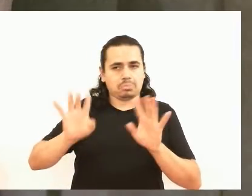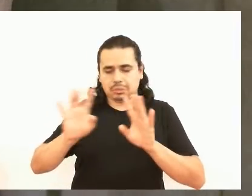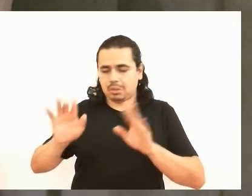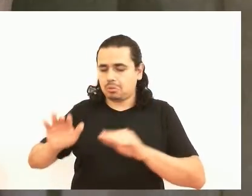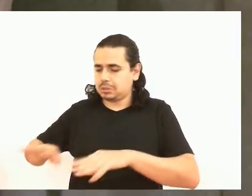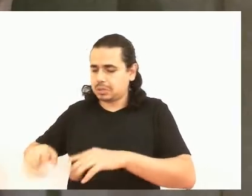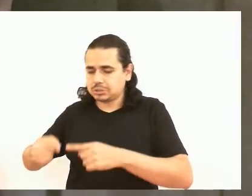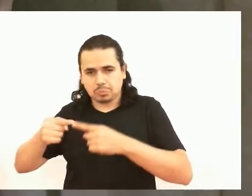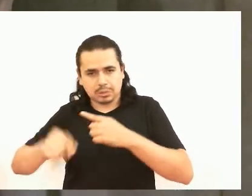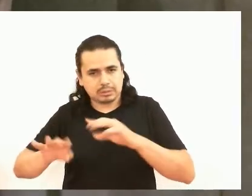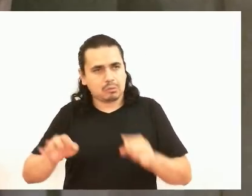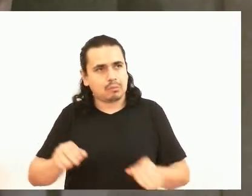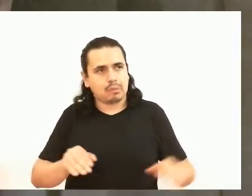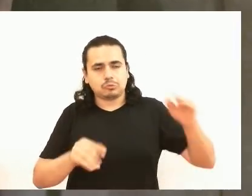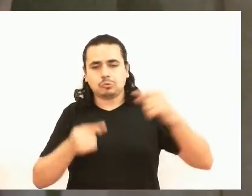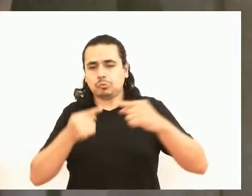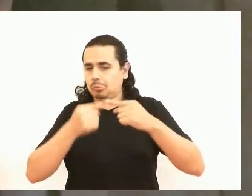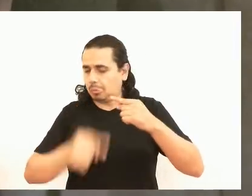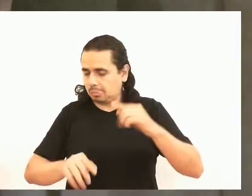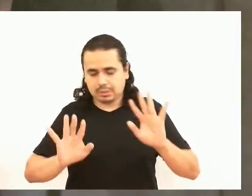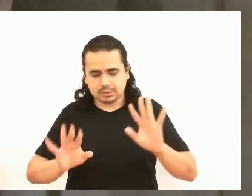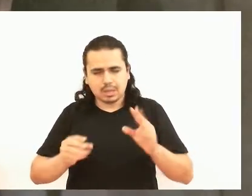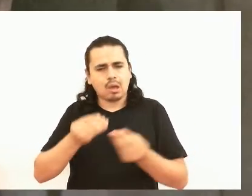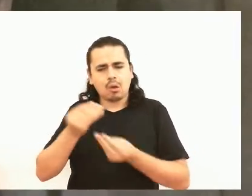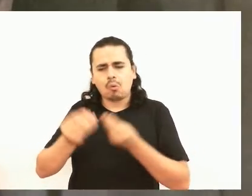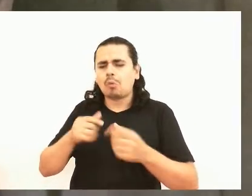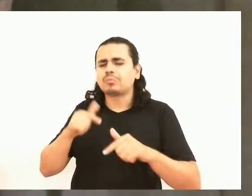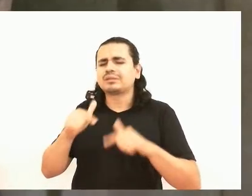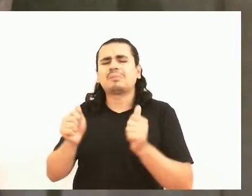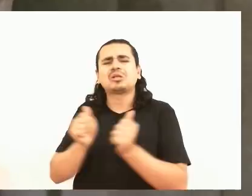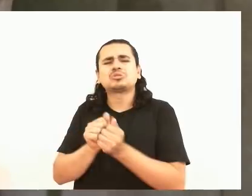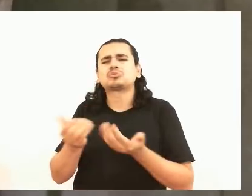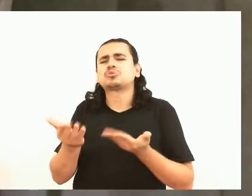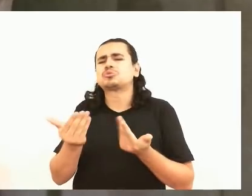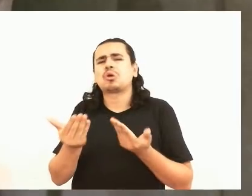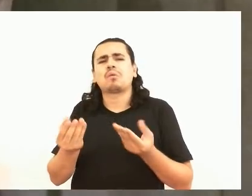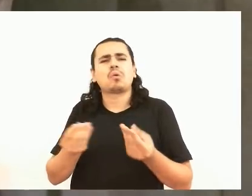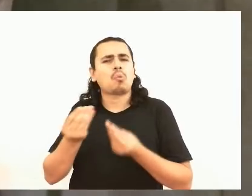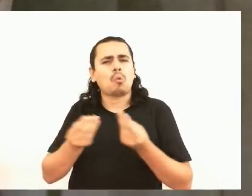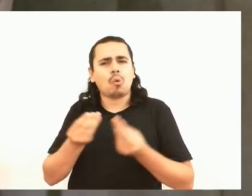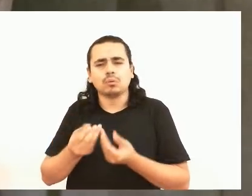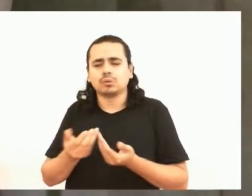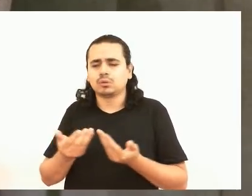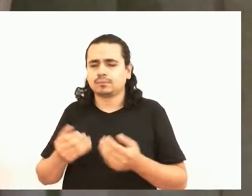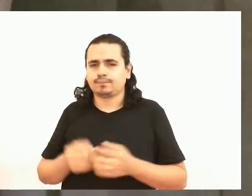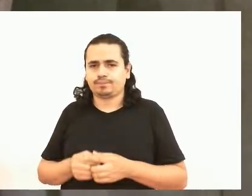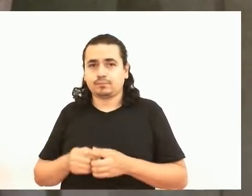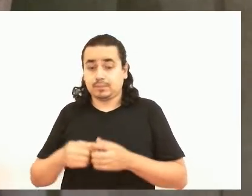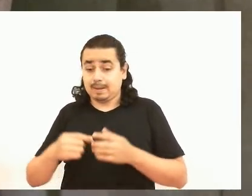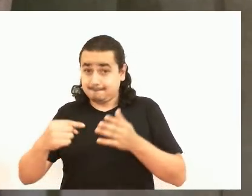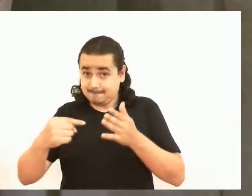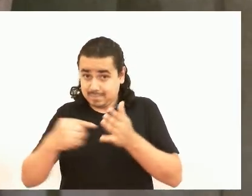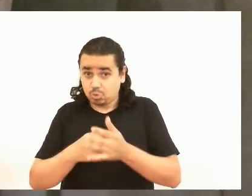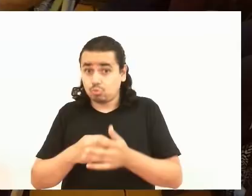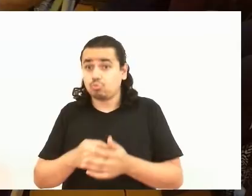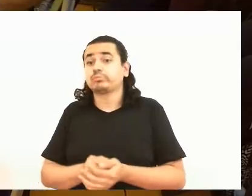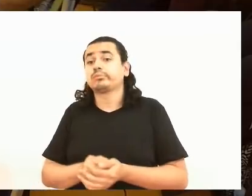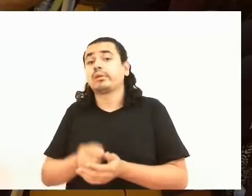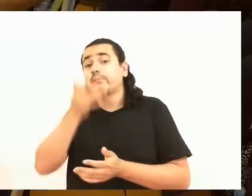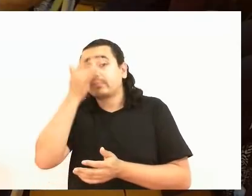nem com os adultos como trabalhar isso é que não se encaixa com esses com essas mudanças né pergunta a mariana